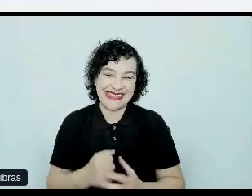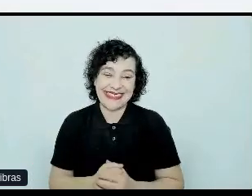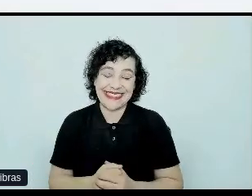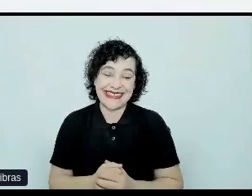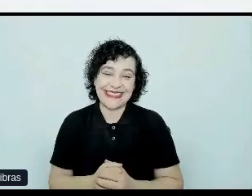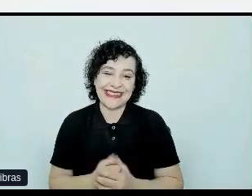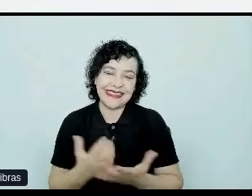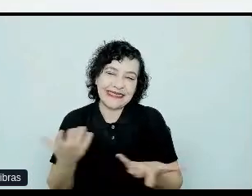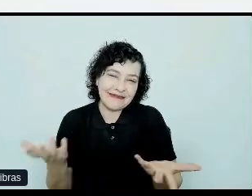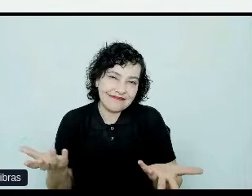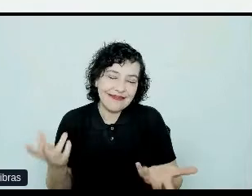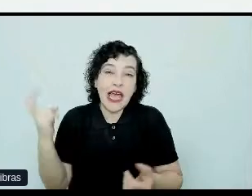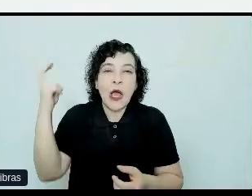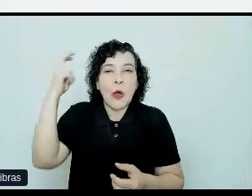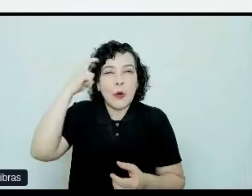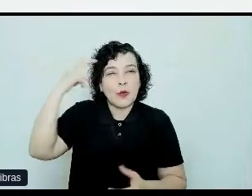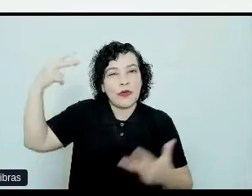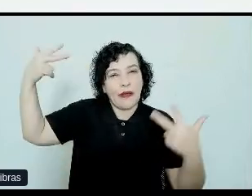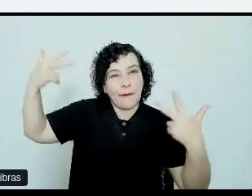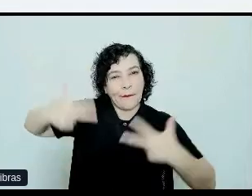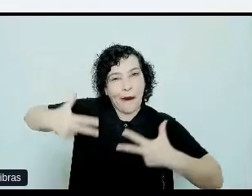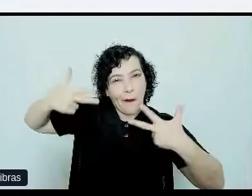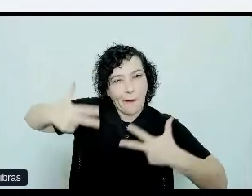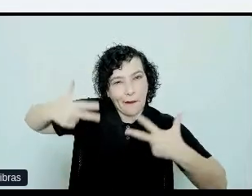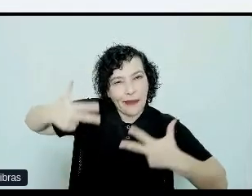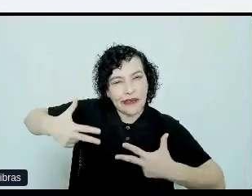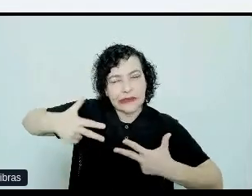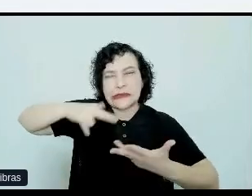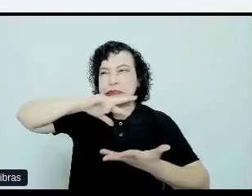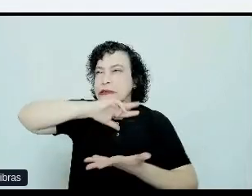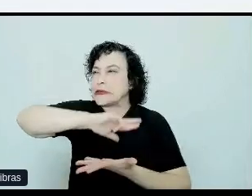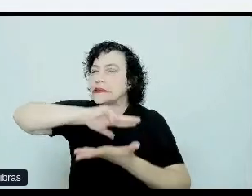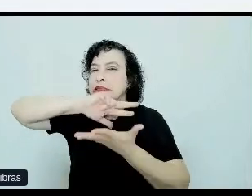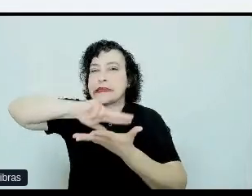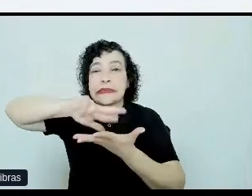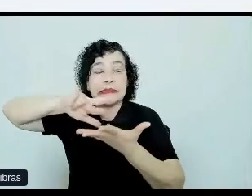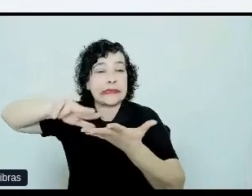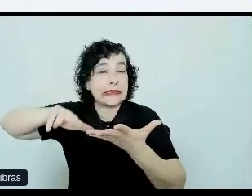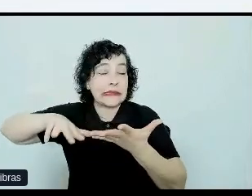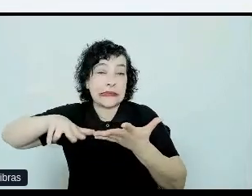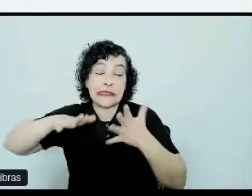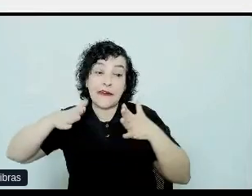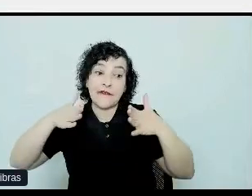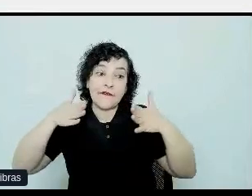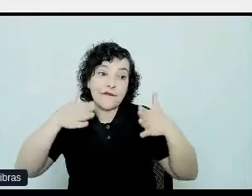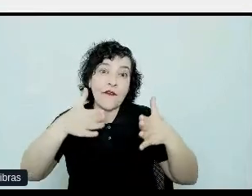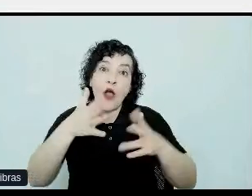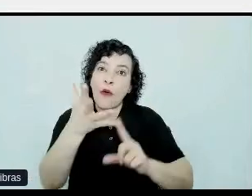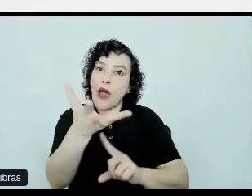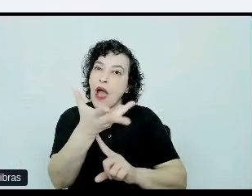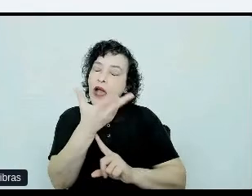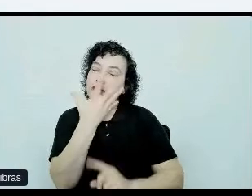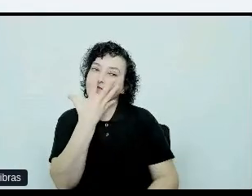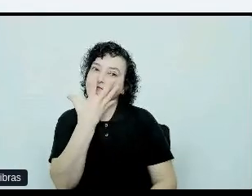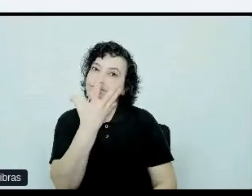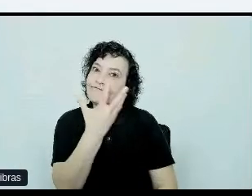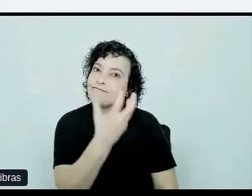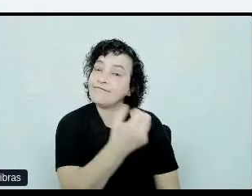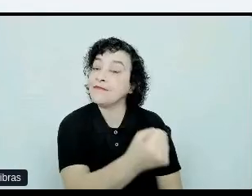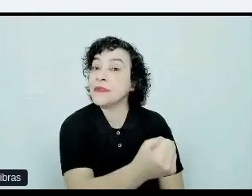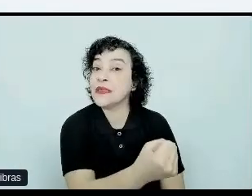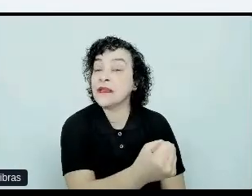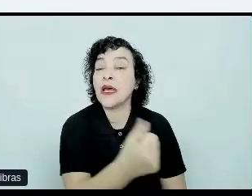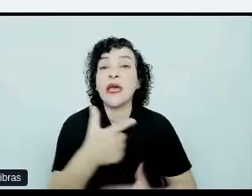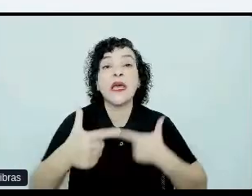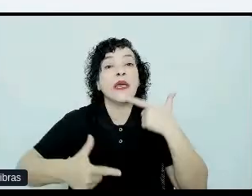cultura pop a uma série de coisas, tudo que é relacionado à arte me atrai de alguma forma. E eu trabalho